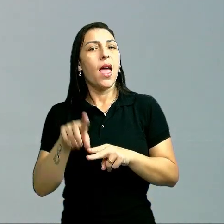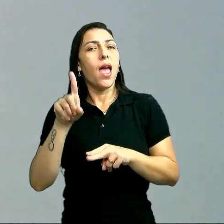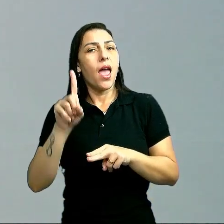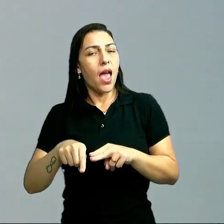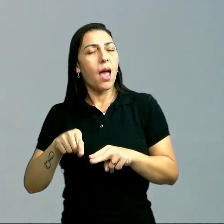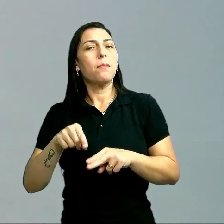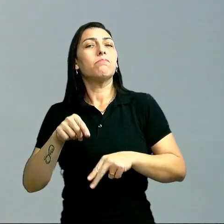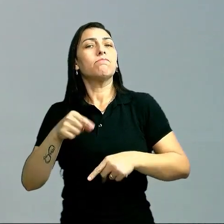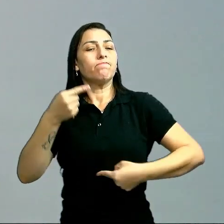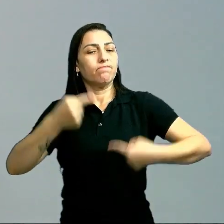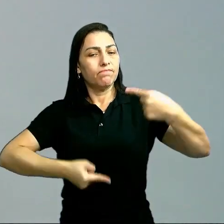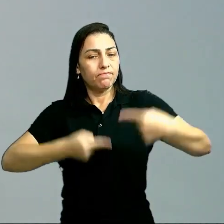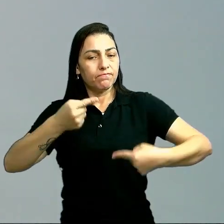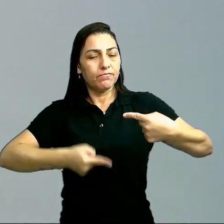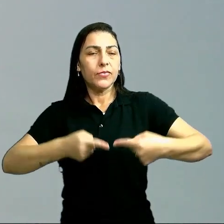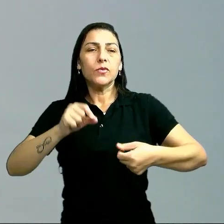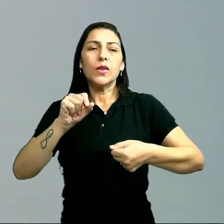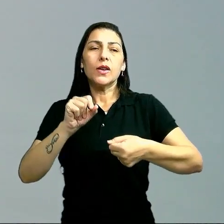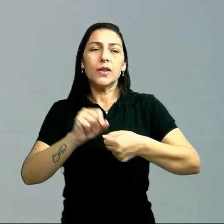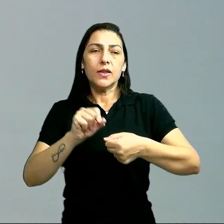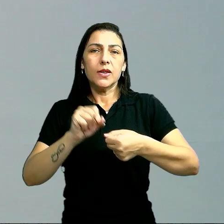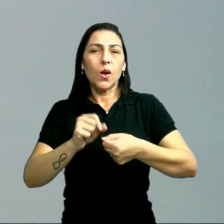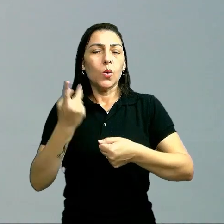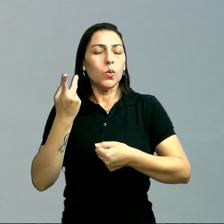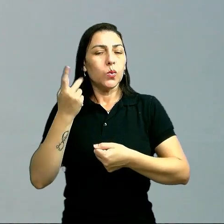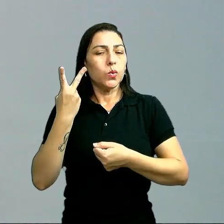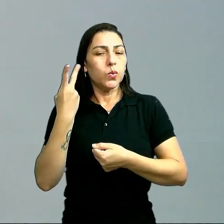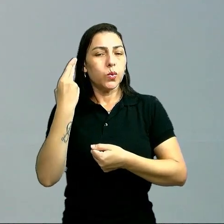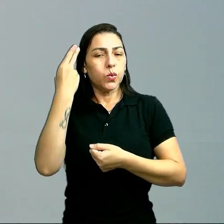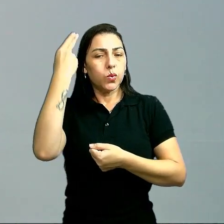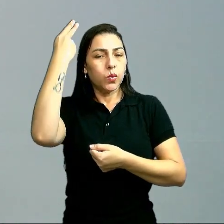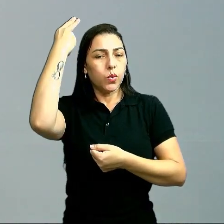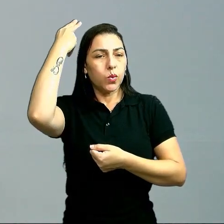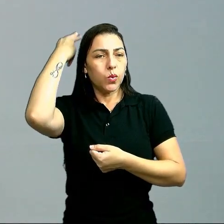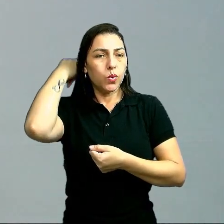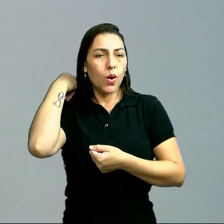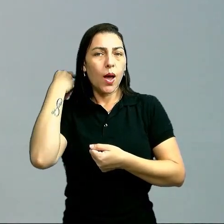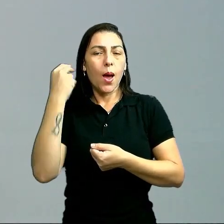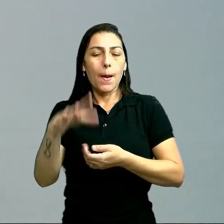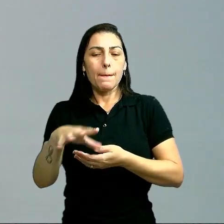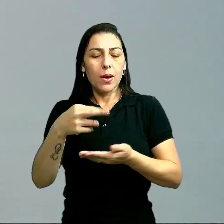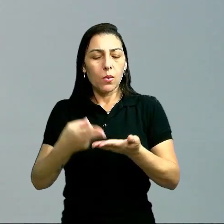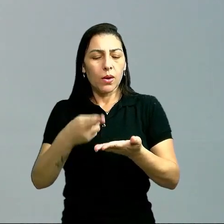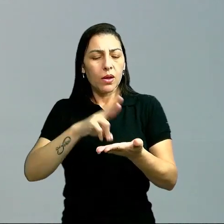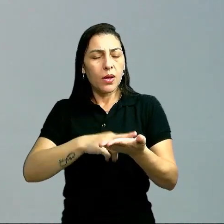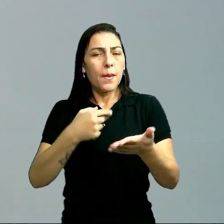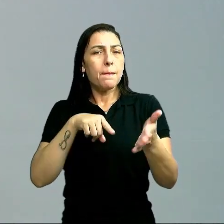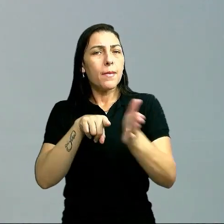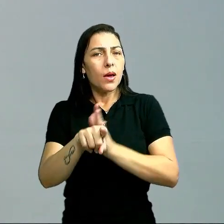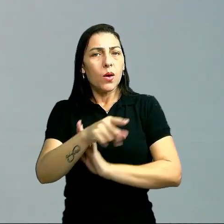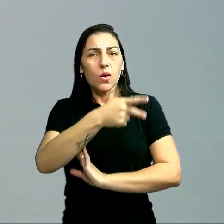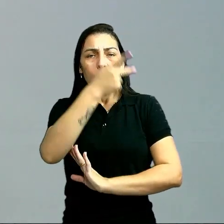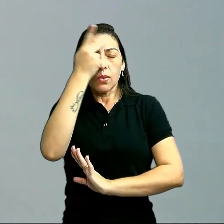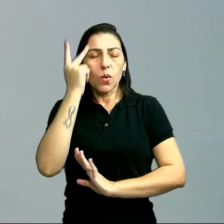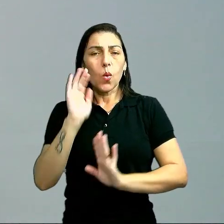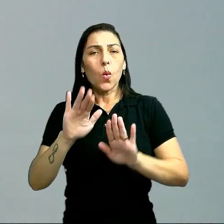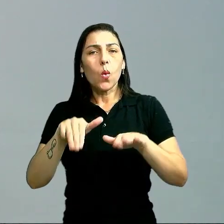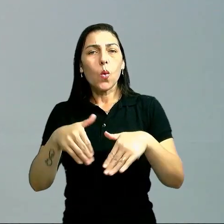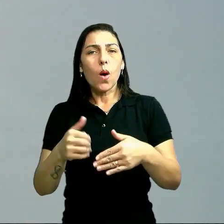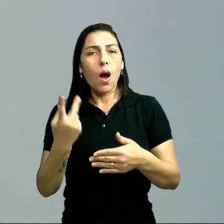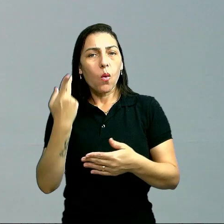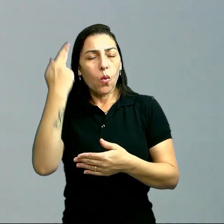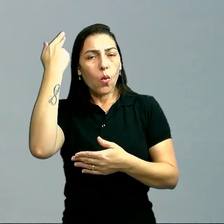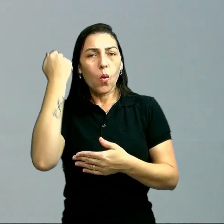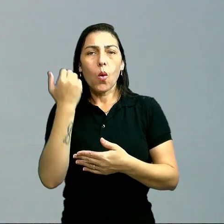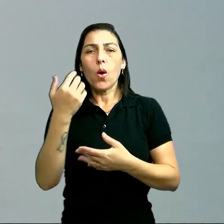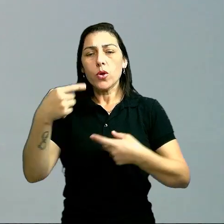discussão. Então, quando eu vou fazer um corte de cabelo e eu pego uma revista e pergunto a alguém qual é o corte que fica